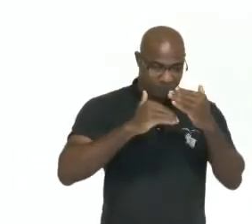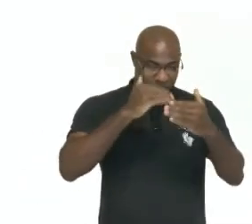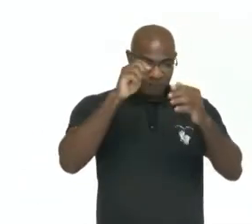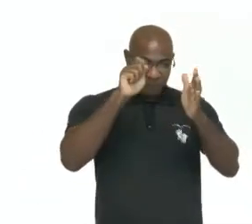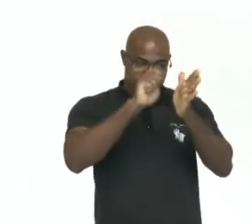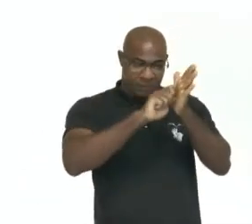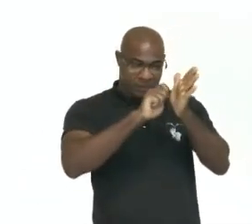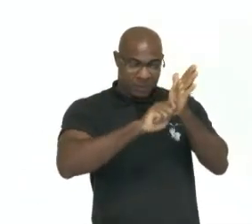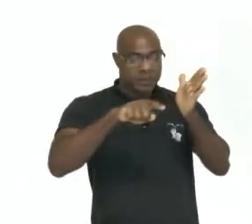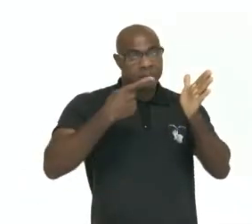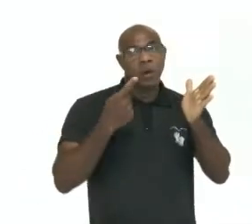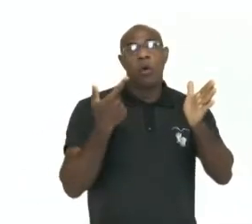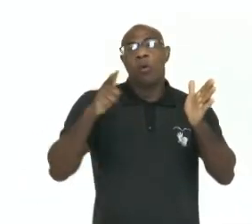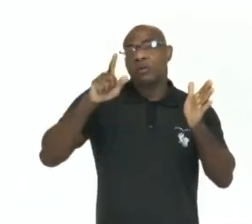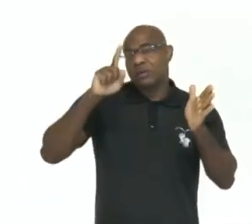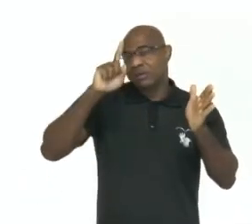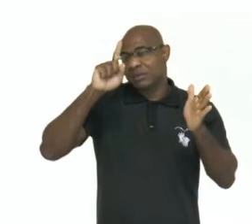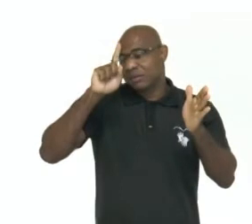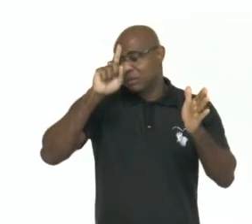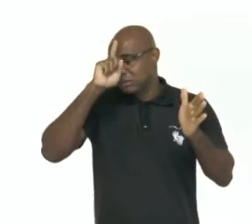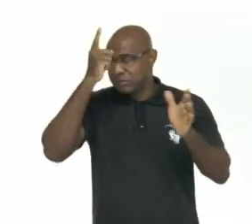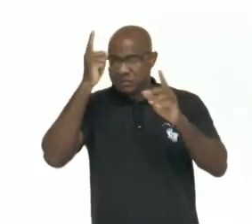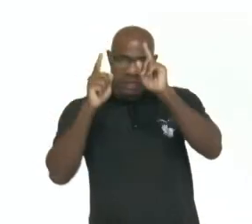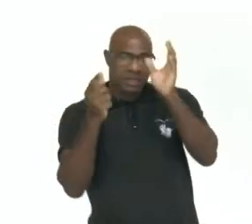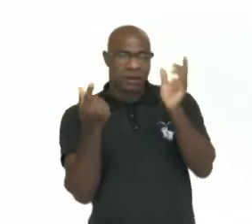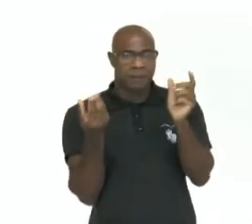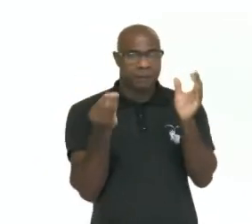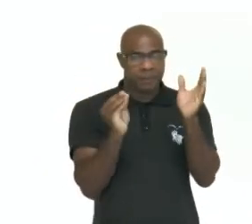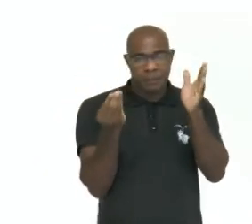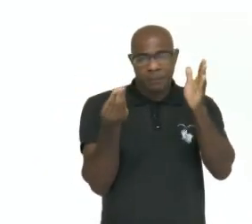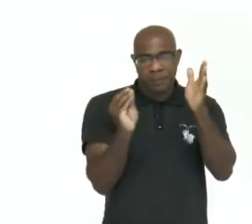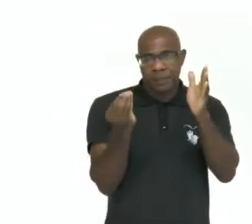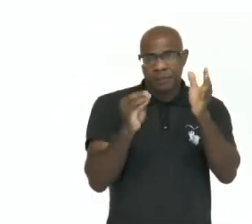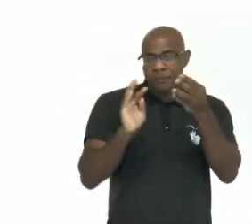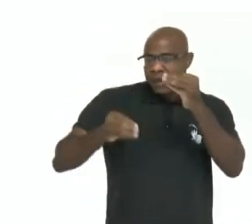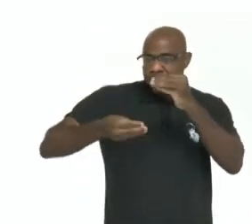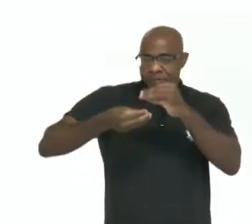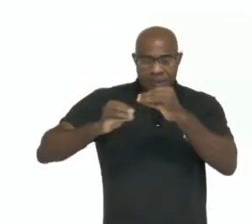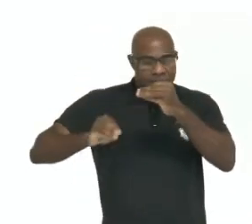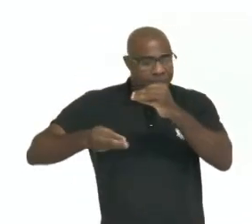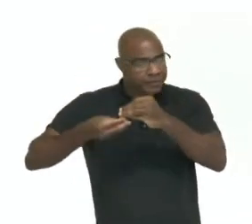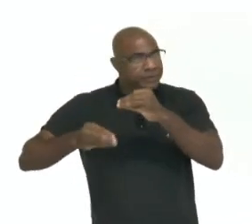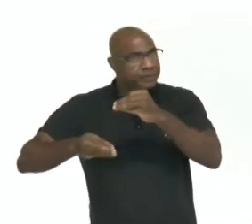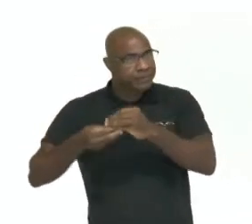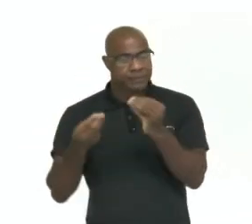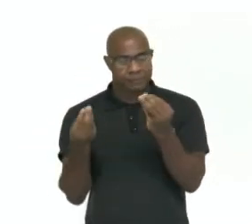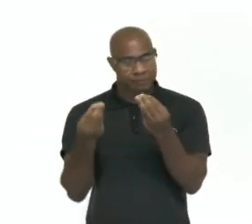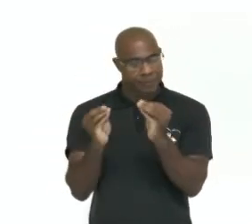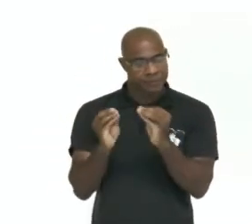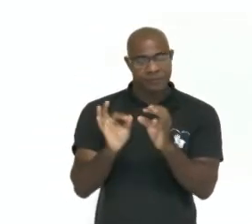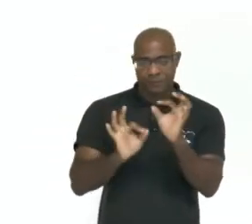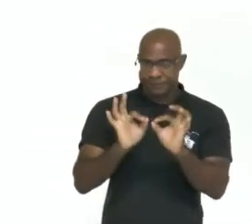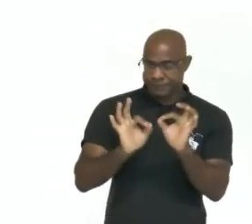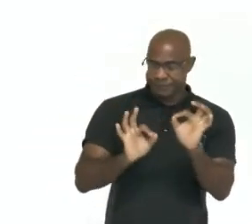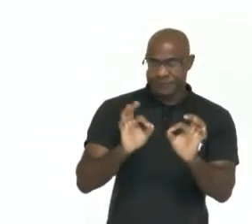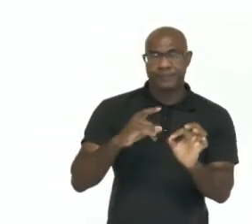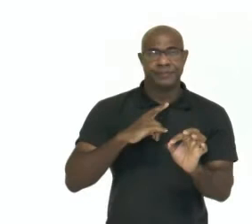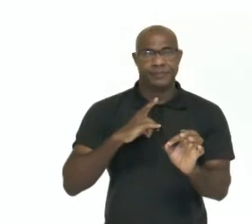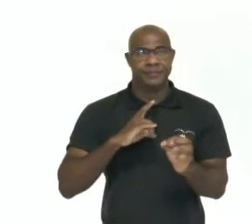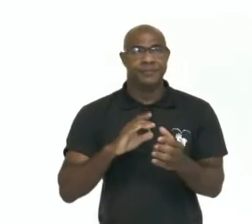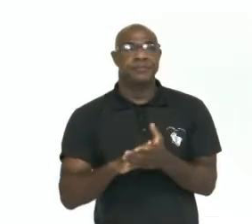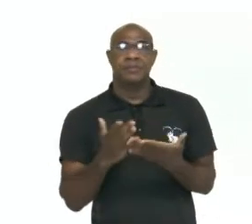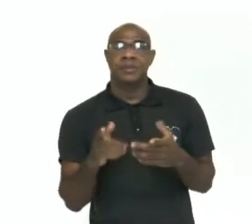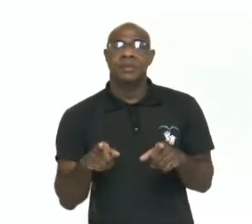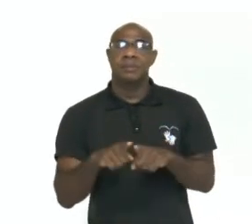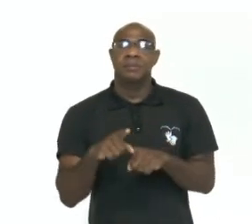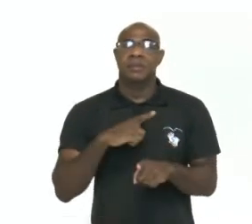traz as outras ideias que são subjacentes a ela, que vão ser desenvolvidas a partir dela.